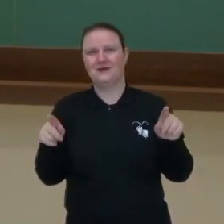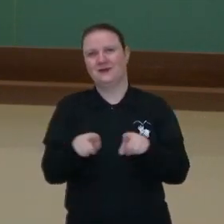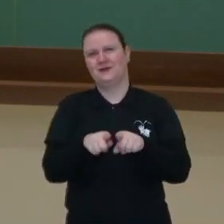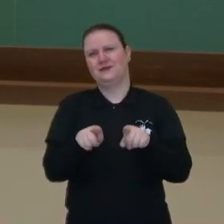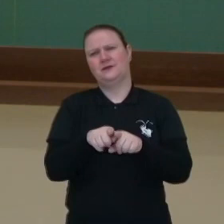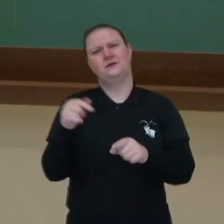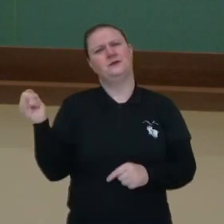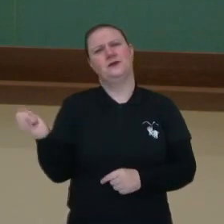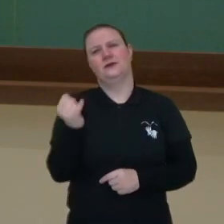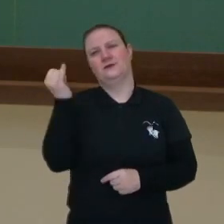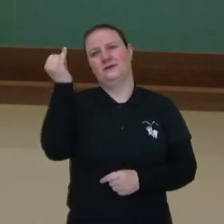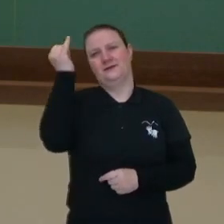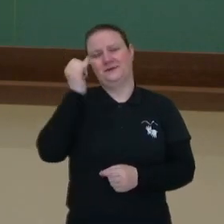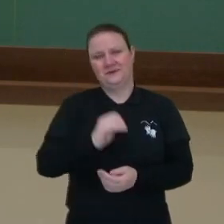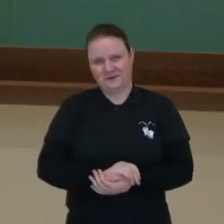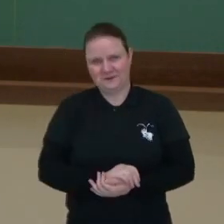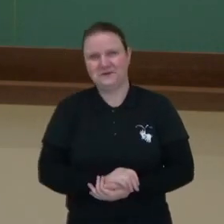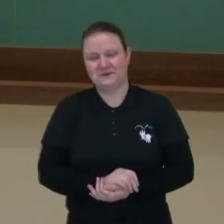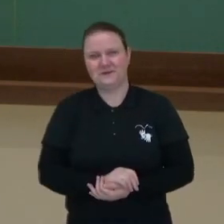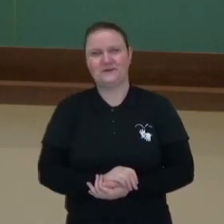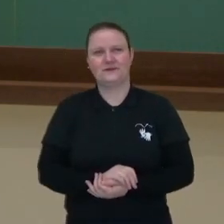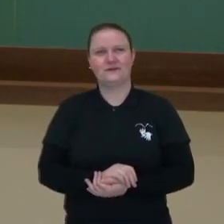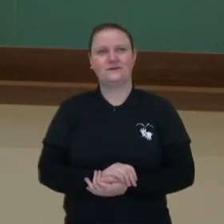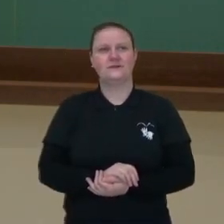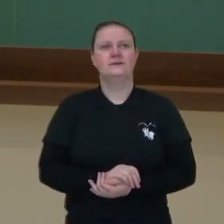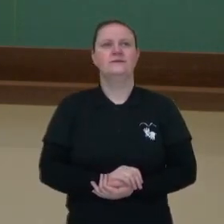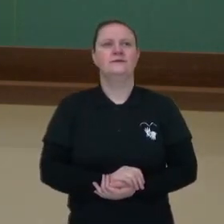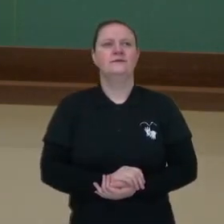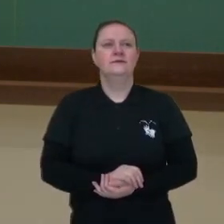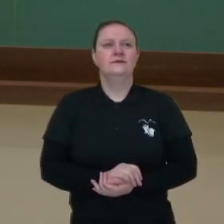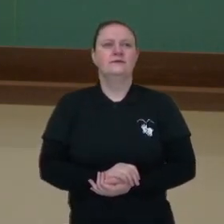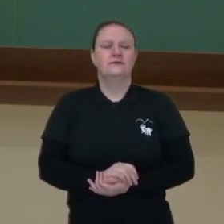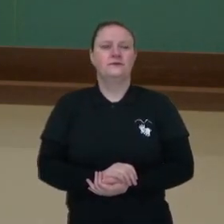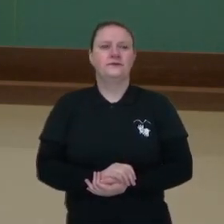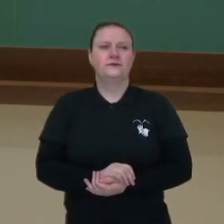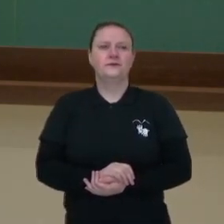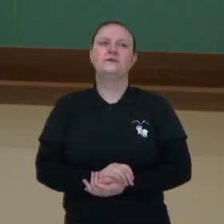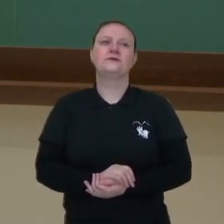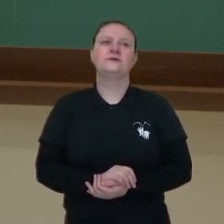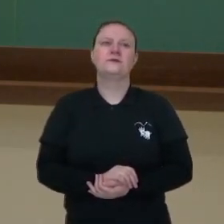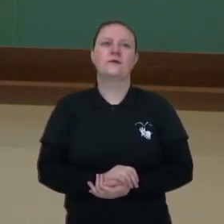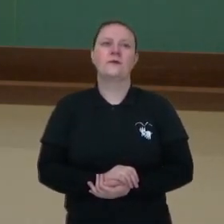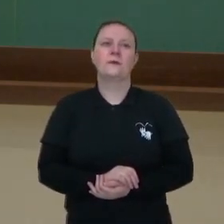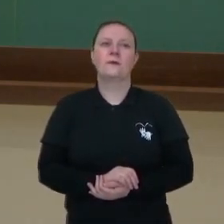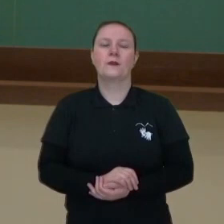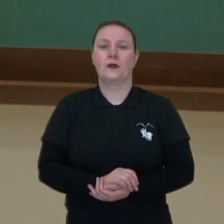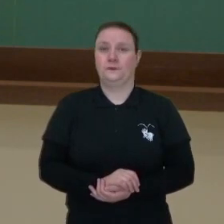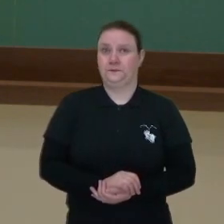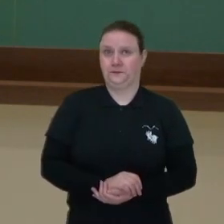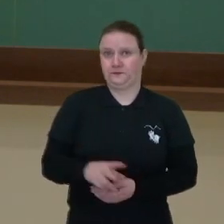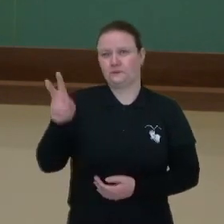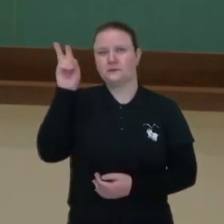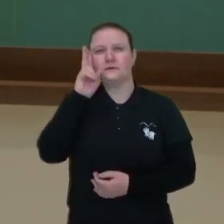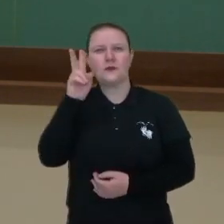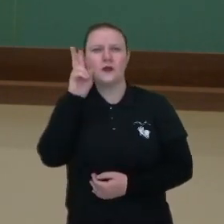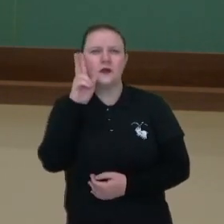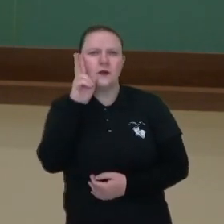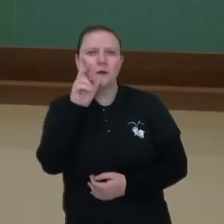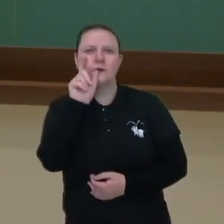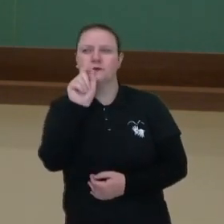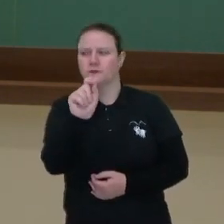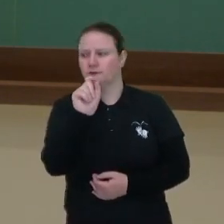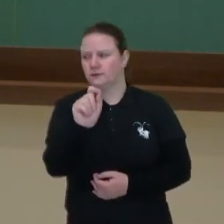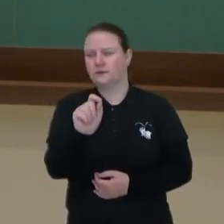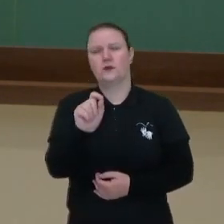também a mesma história. Então, é bem interessante, tá? Vamos seguir. Vamos relembrar um pouquinho, então,